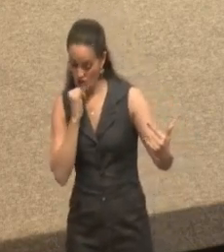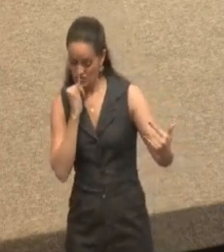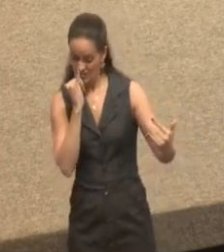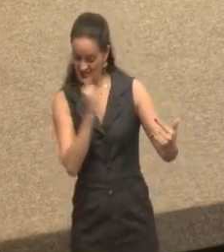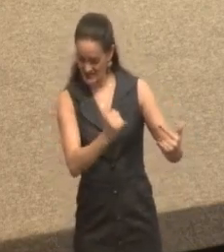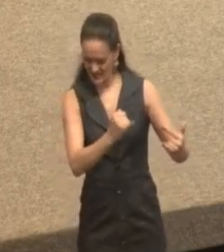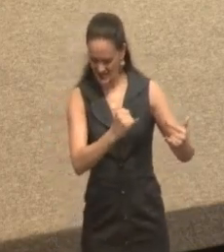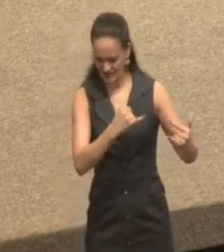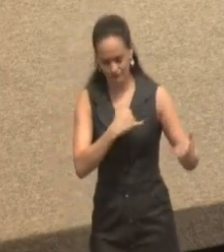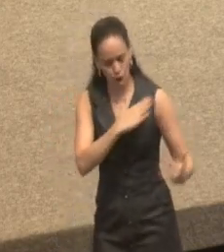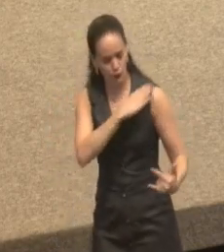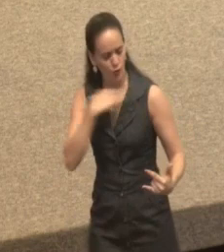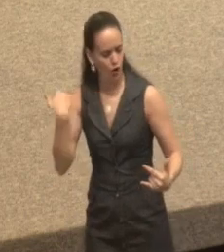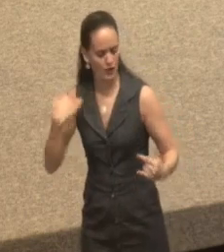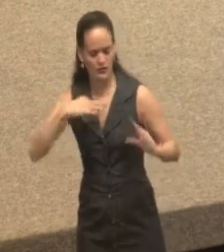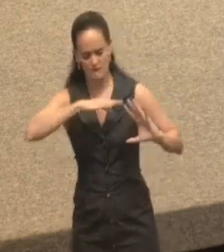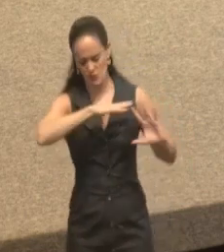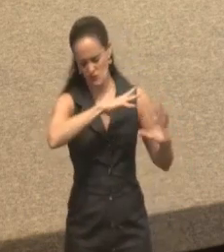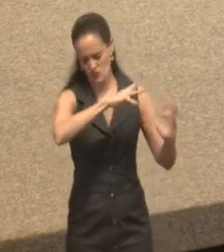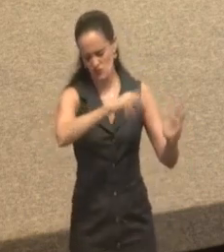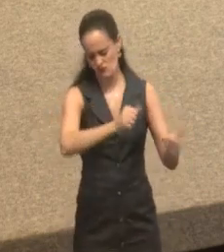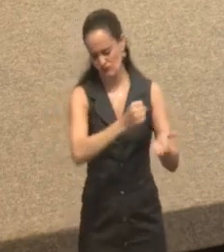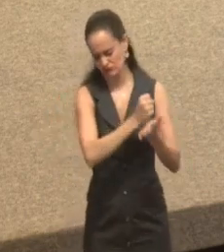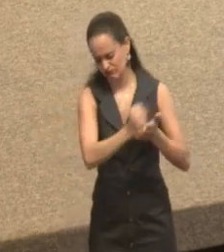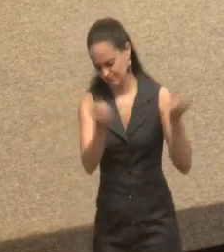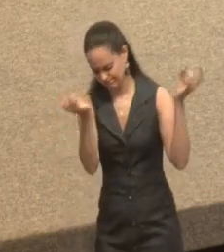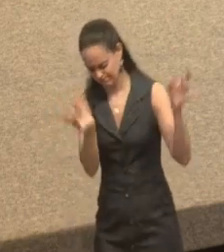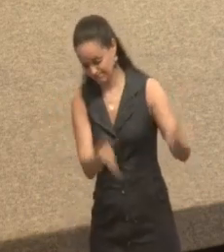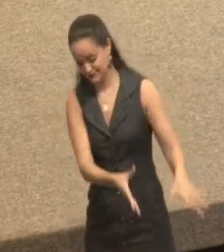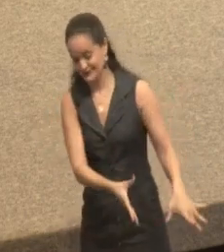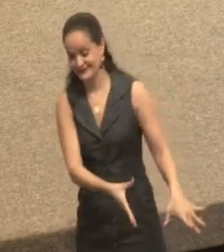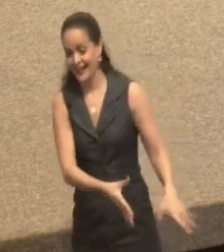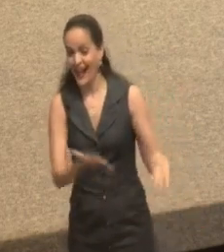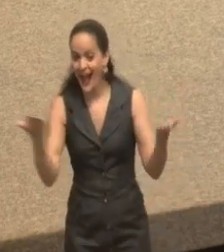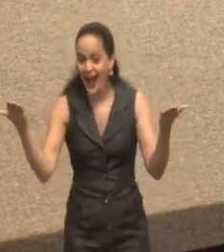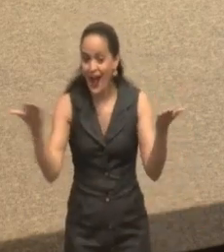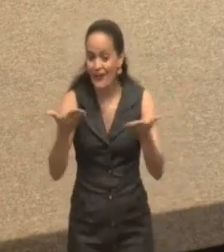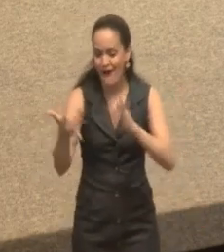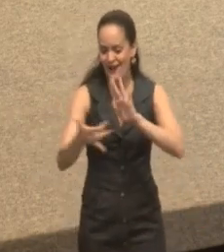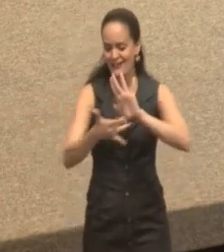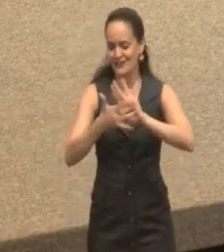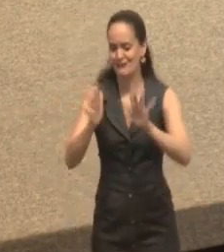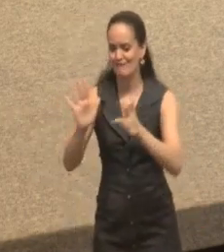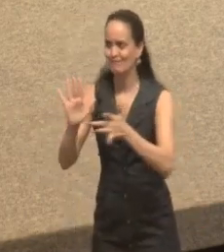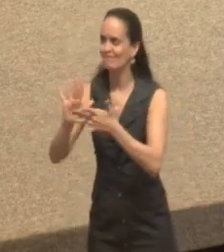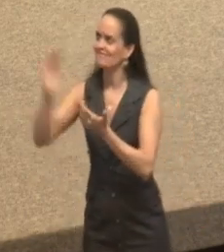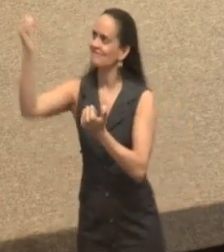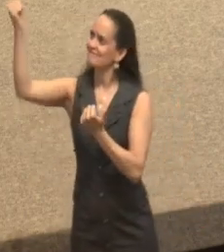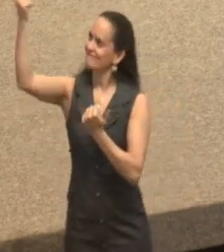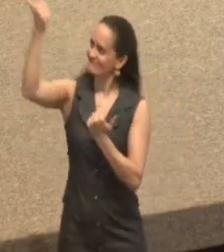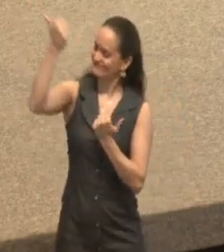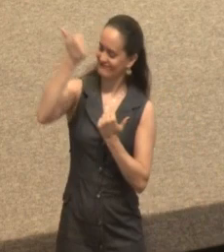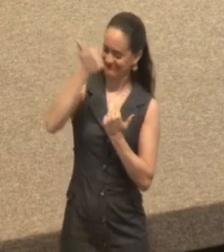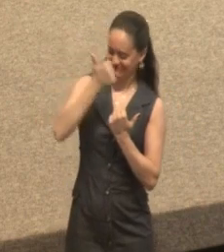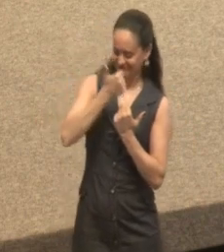convidar, eu direi: morri pro mundo, Cristo vive em